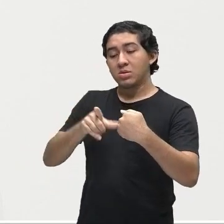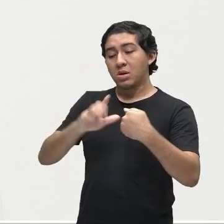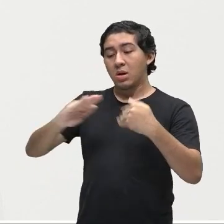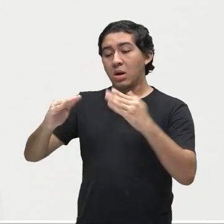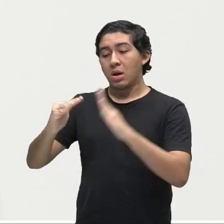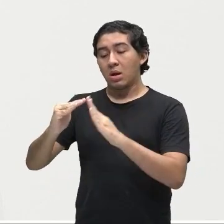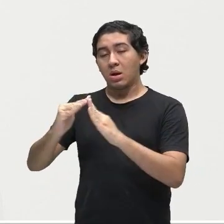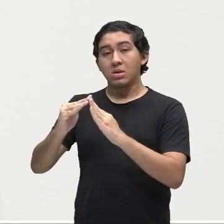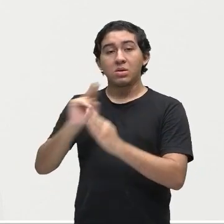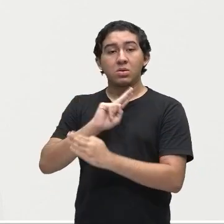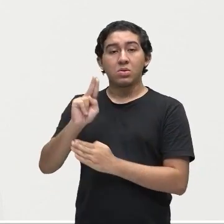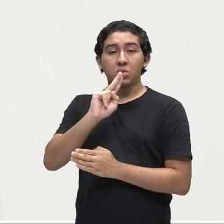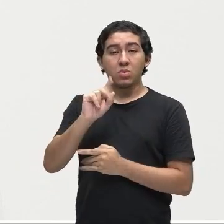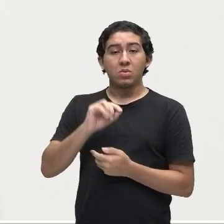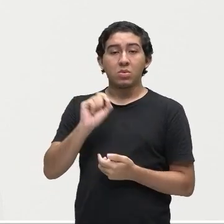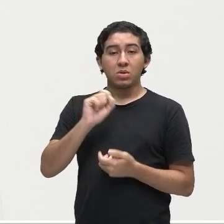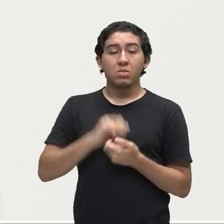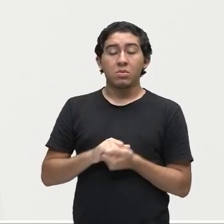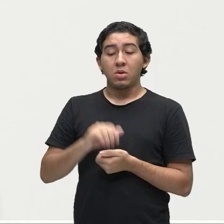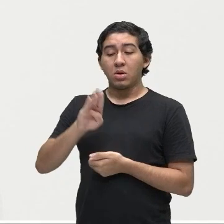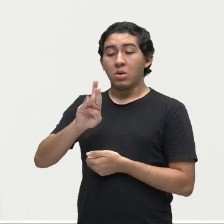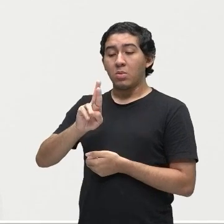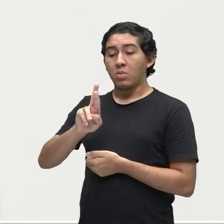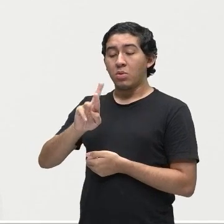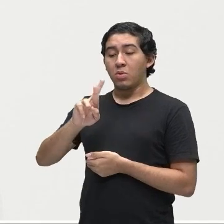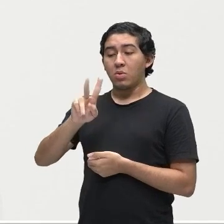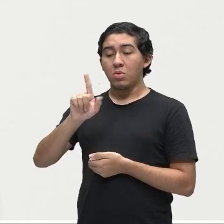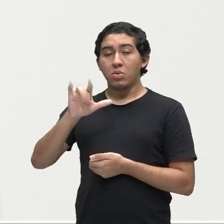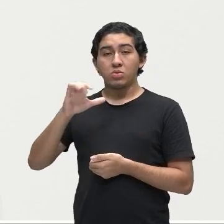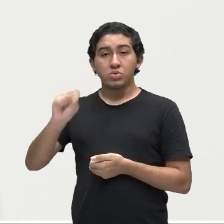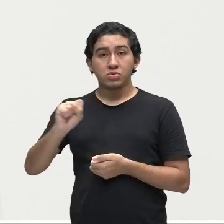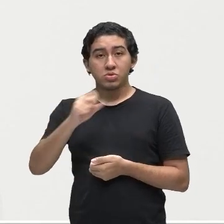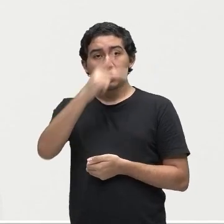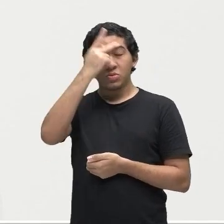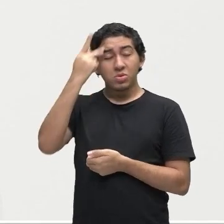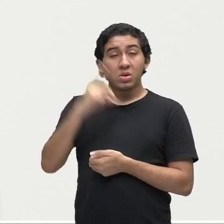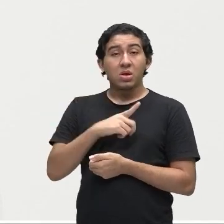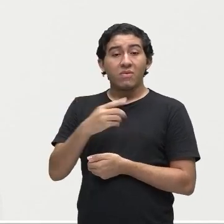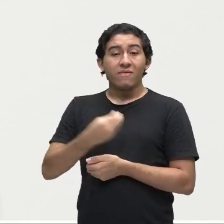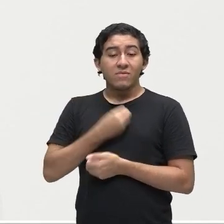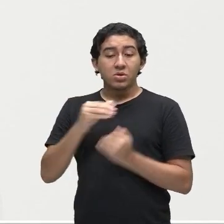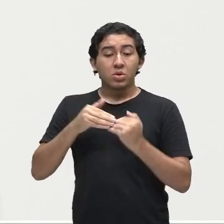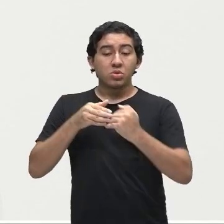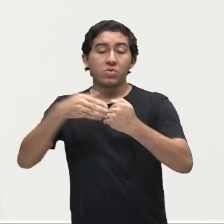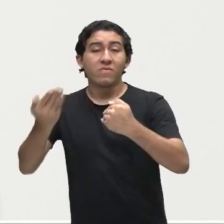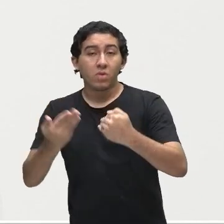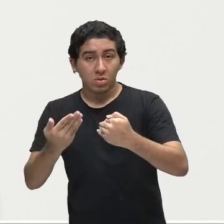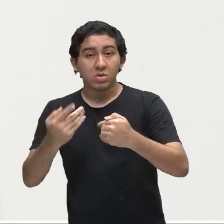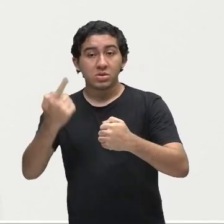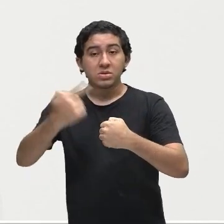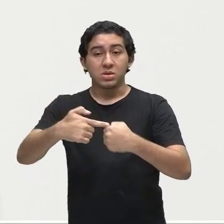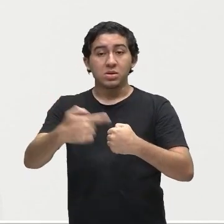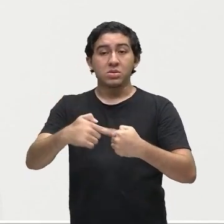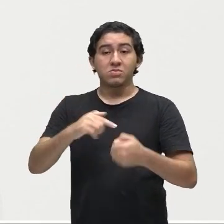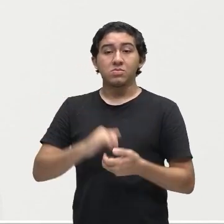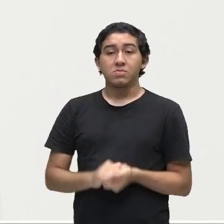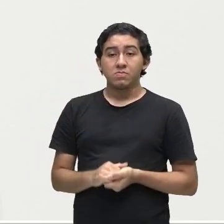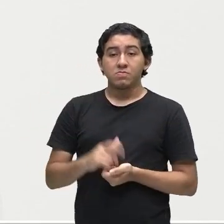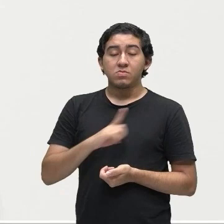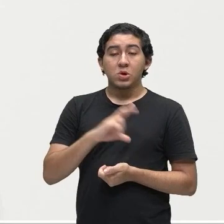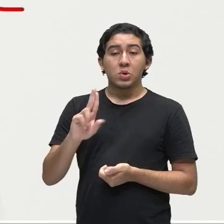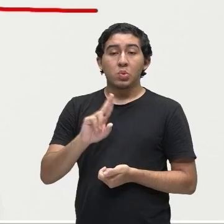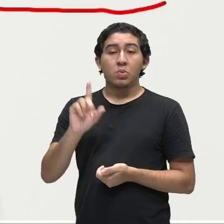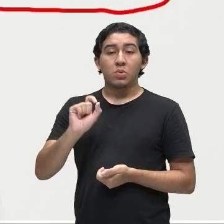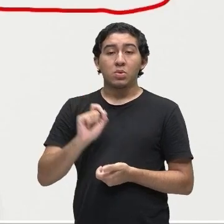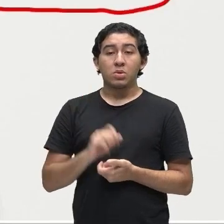chamadas de burgos. E essas pessoas que moravam ali nessa região, do lado de fora das cidades, vão começar a ser chamados